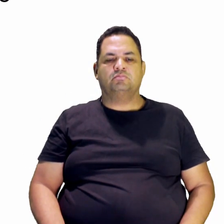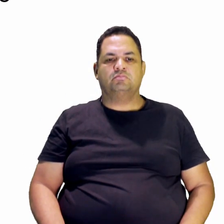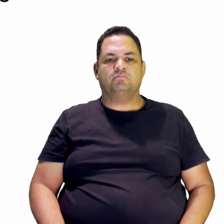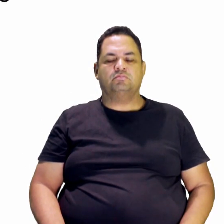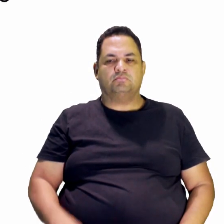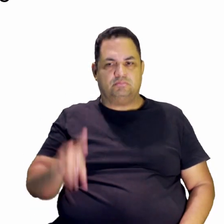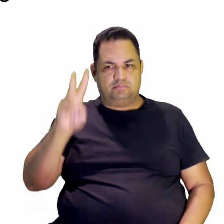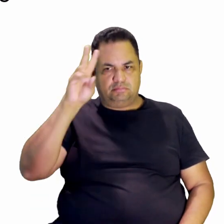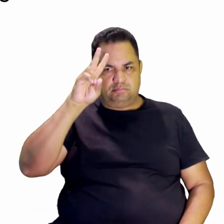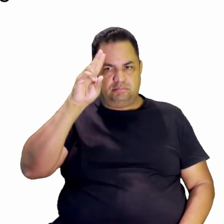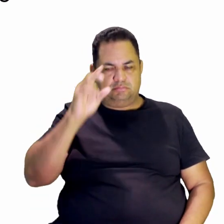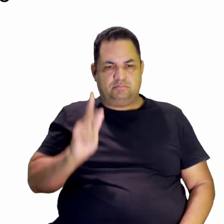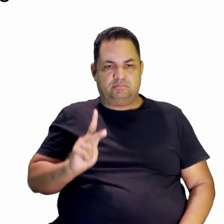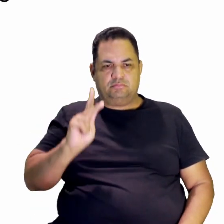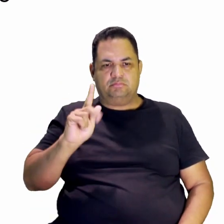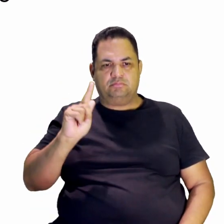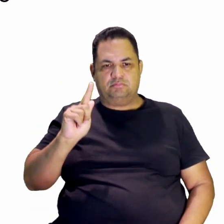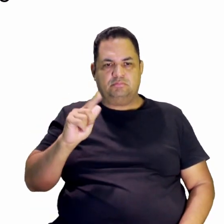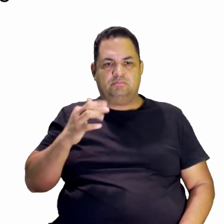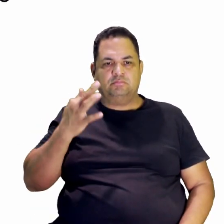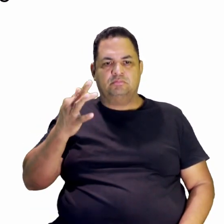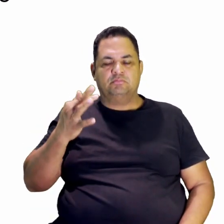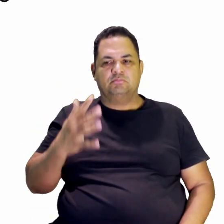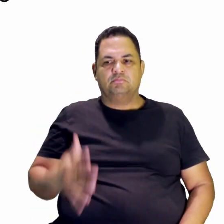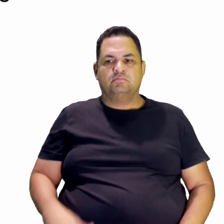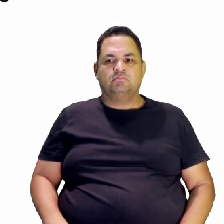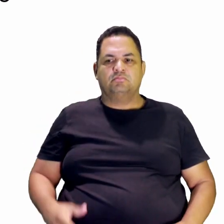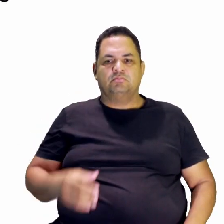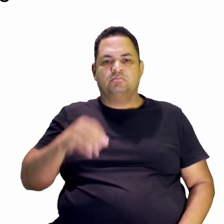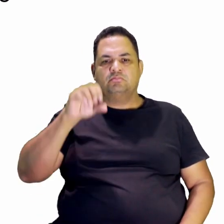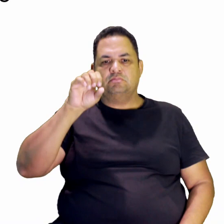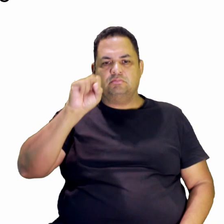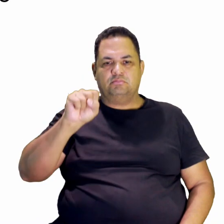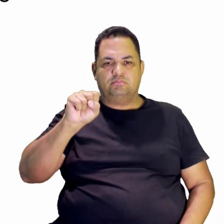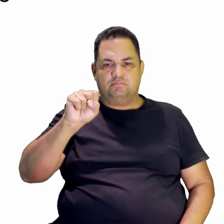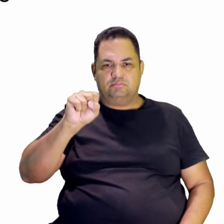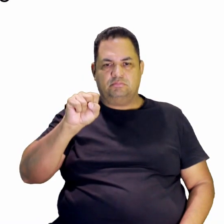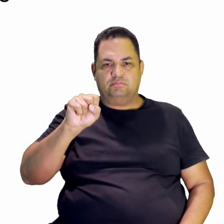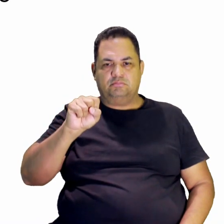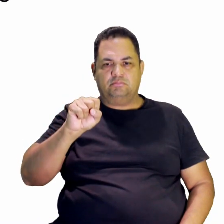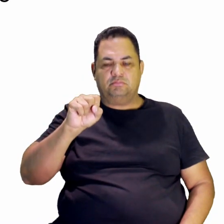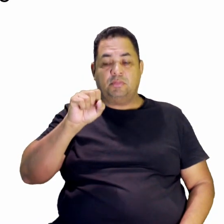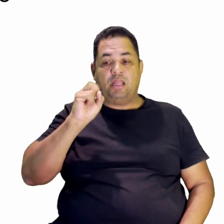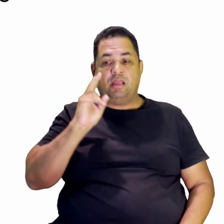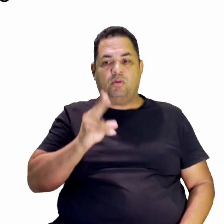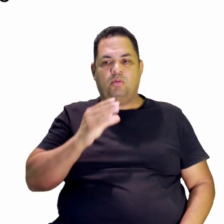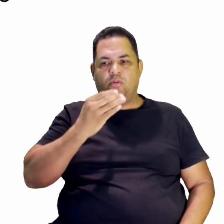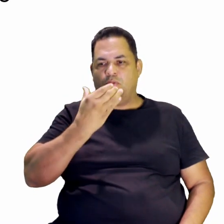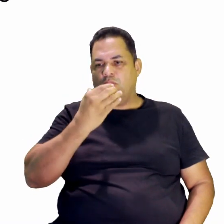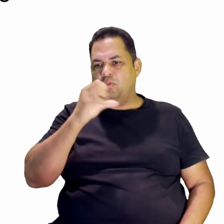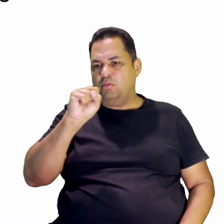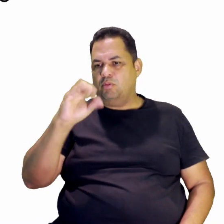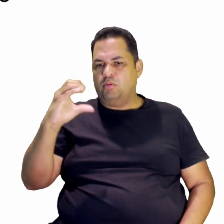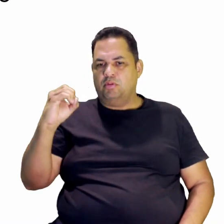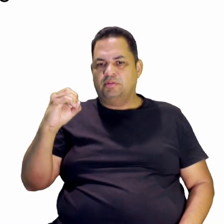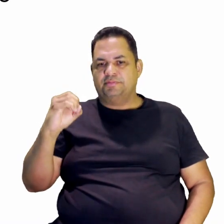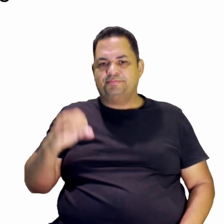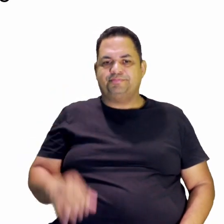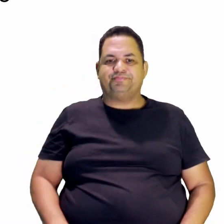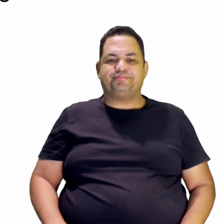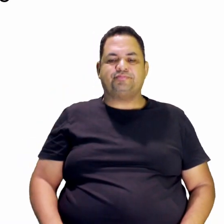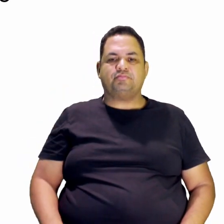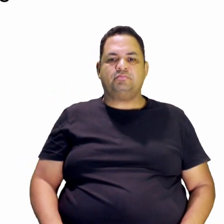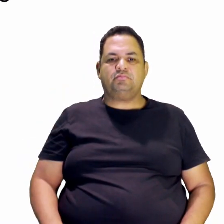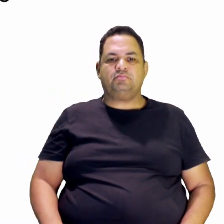kgf. Lembra que 1 kg força equivale a 10 N. Então, 8 é igual a 80, né? Se 1 é 10, 8 é